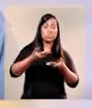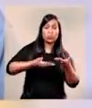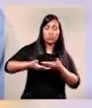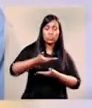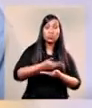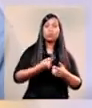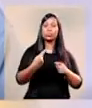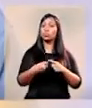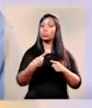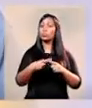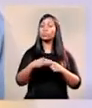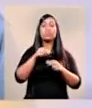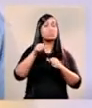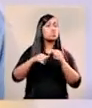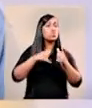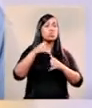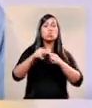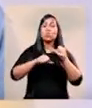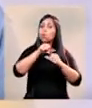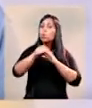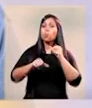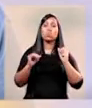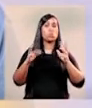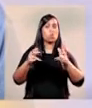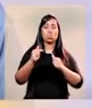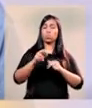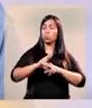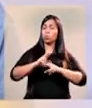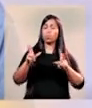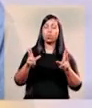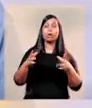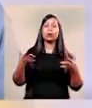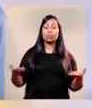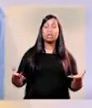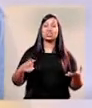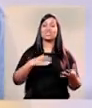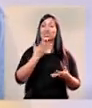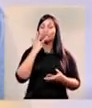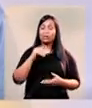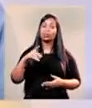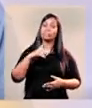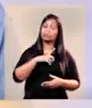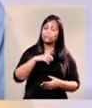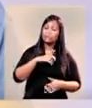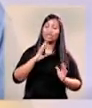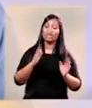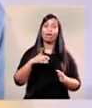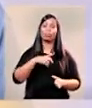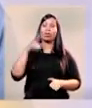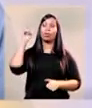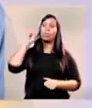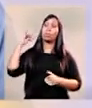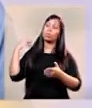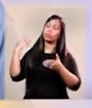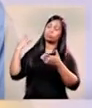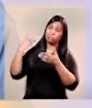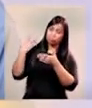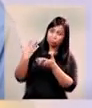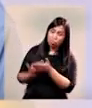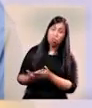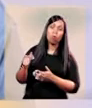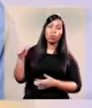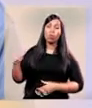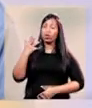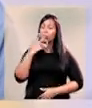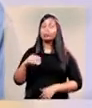né? Porque muda a dinâmica completamente do casal. Né? É uma criança que está entrando, que já tem um histórico, essa